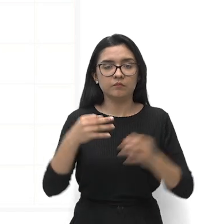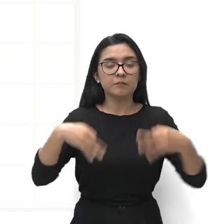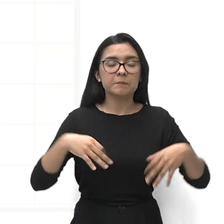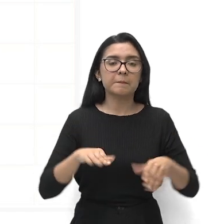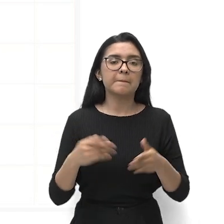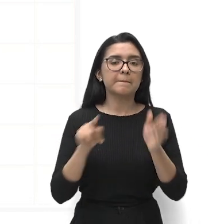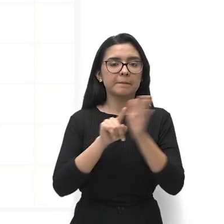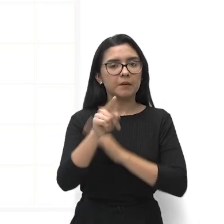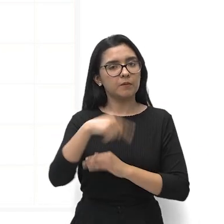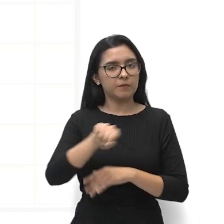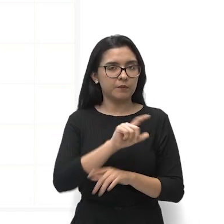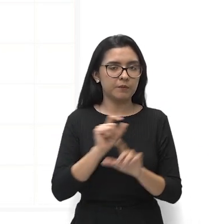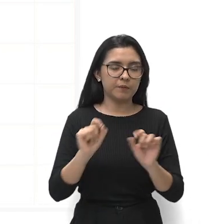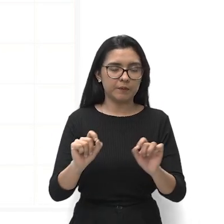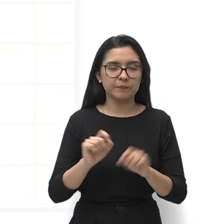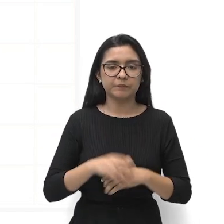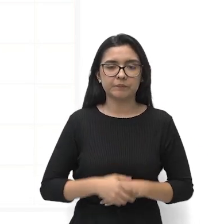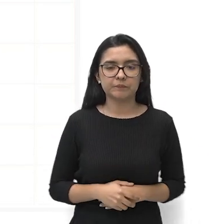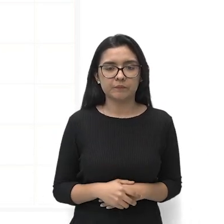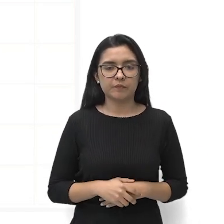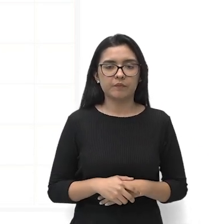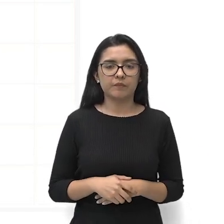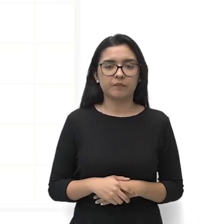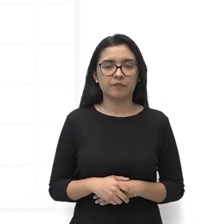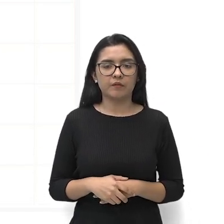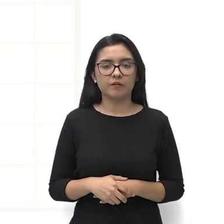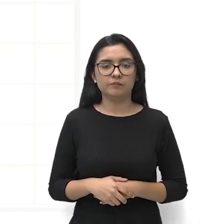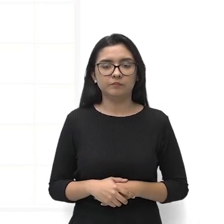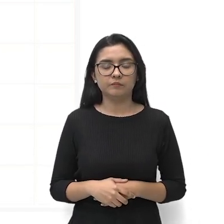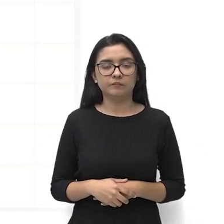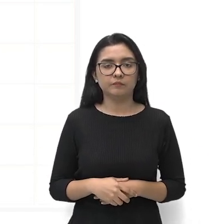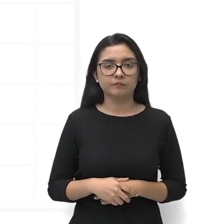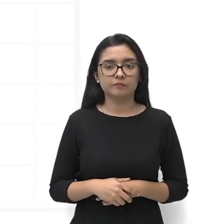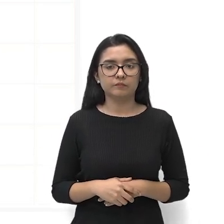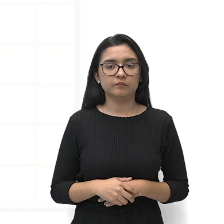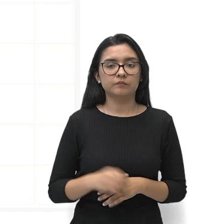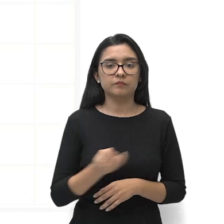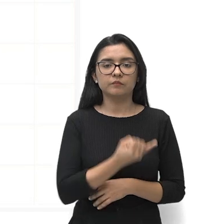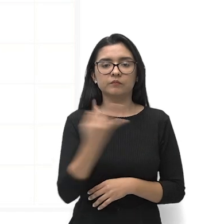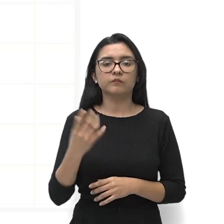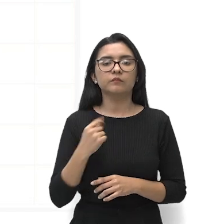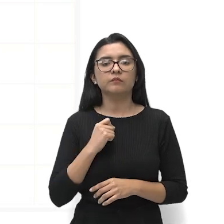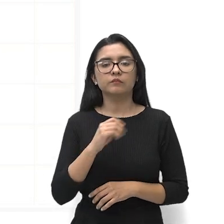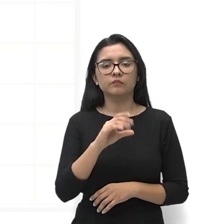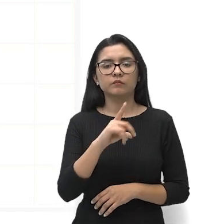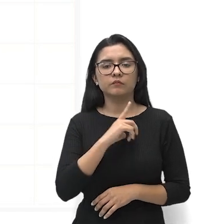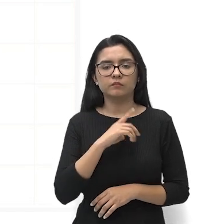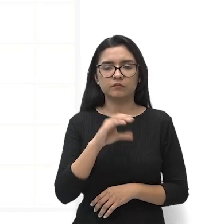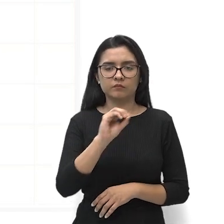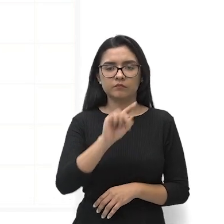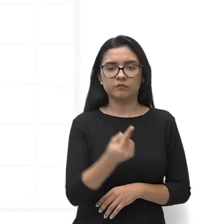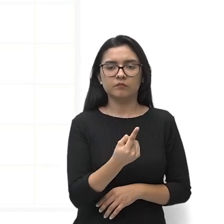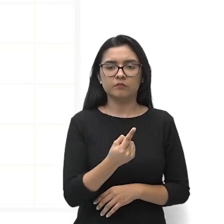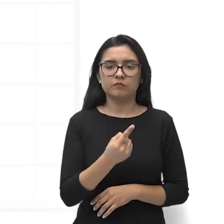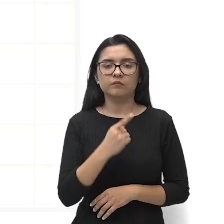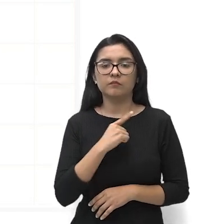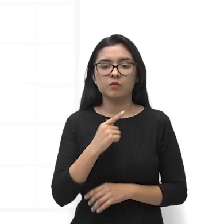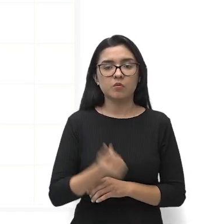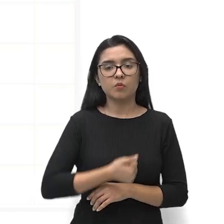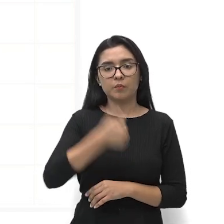eu pergunto a vocês, esse cidadão que vos fala, quantas casas decimais nós temos no primeiro fator